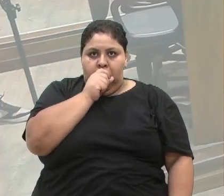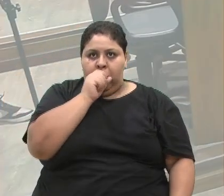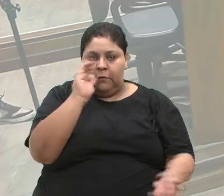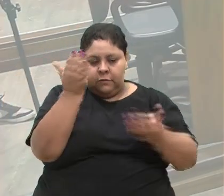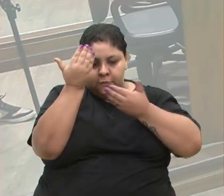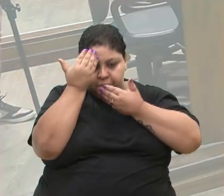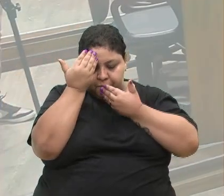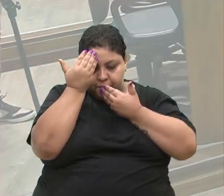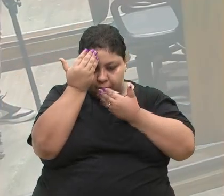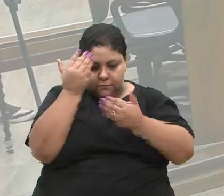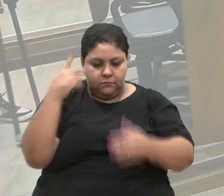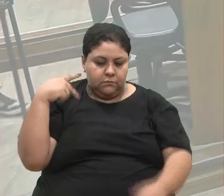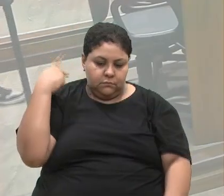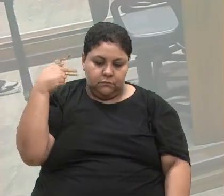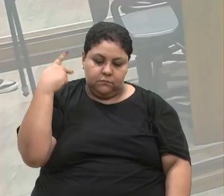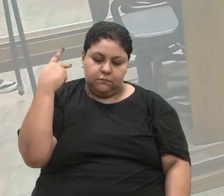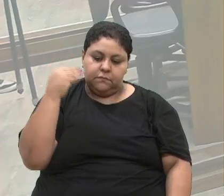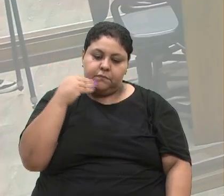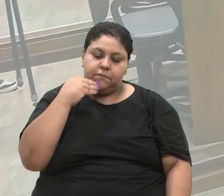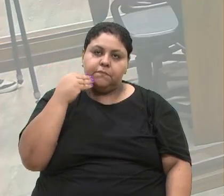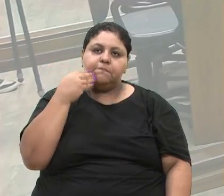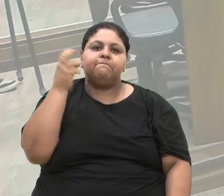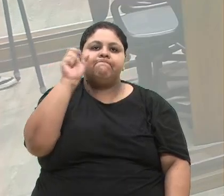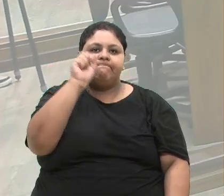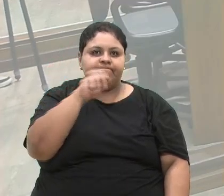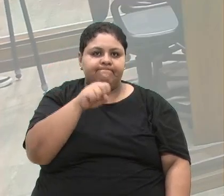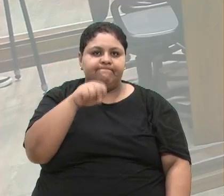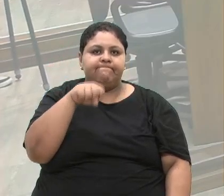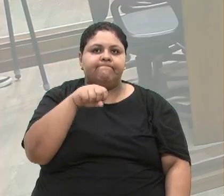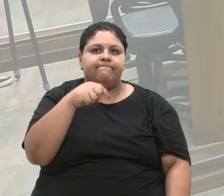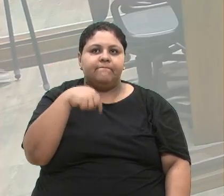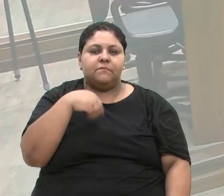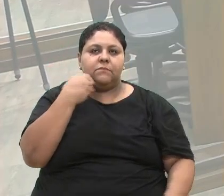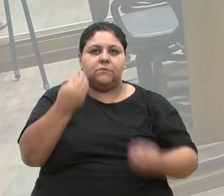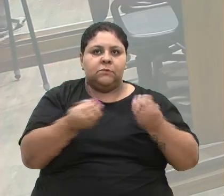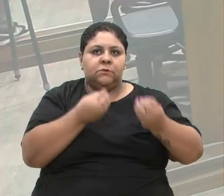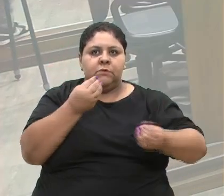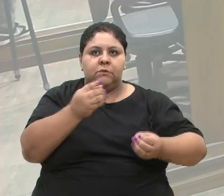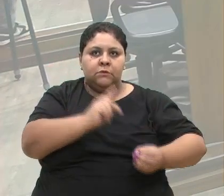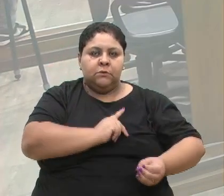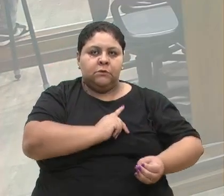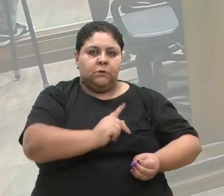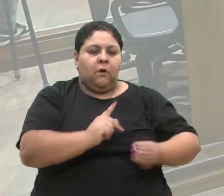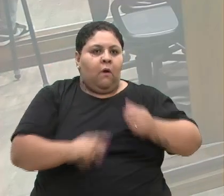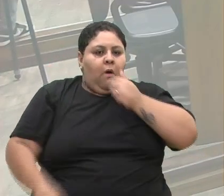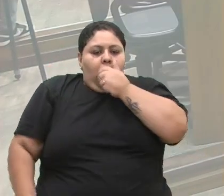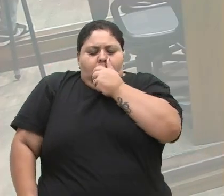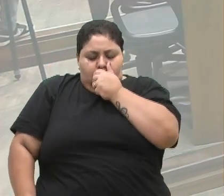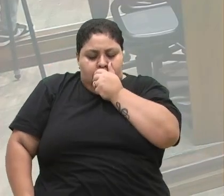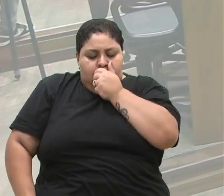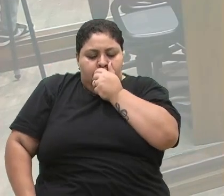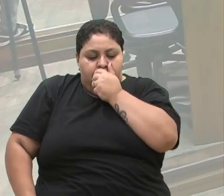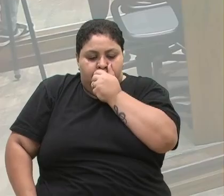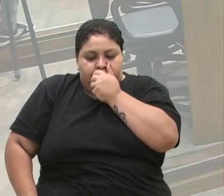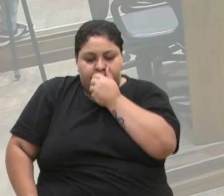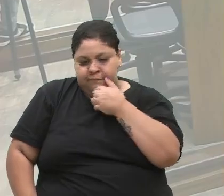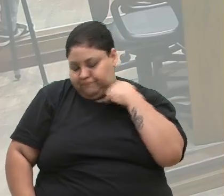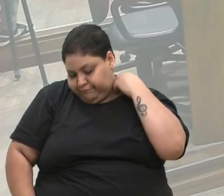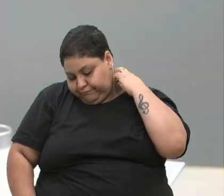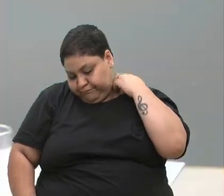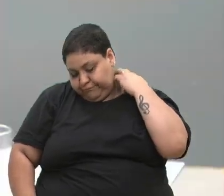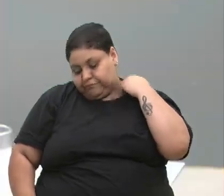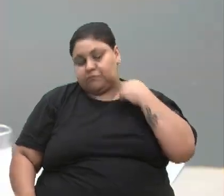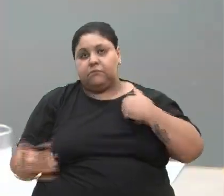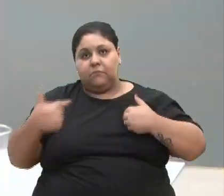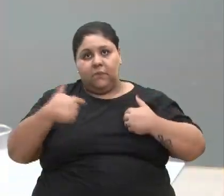Obrigado, vereador Bortola. Sim, eu como presidente da comissão ontem fiz o meu voto de parecer para derrubar